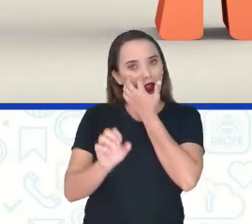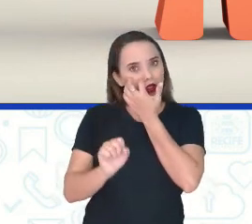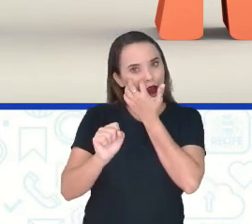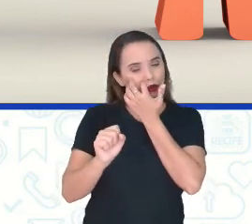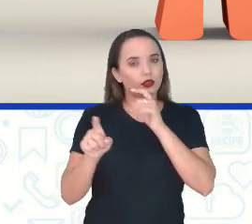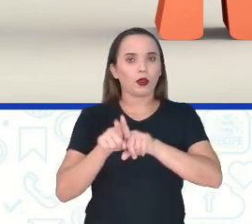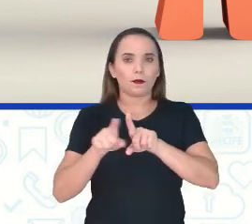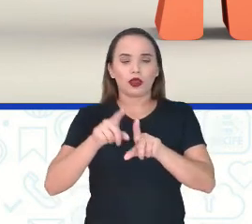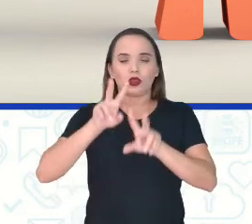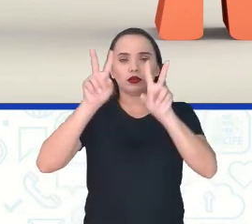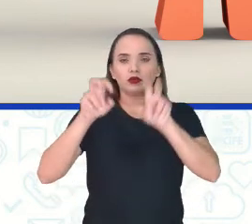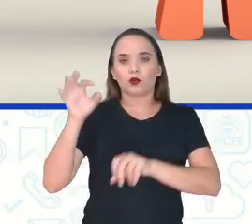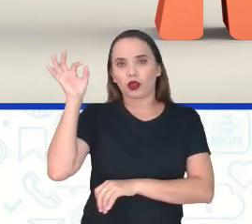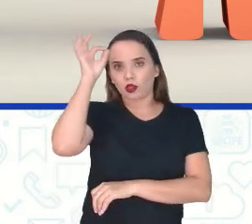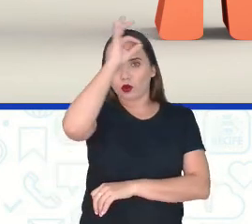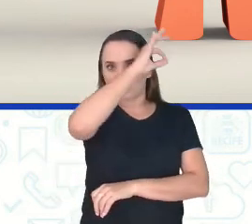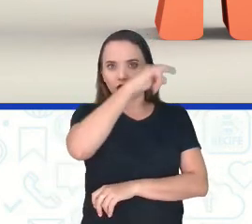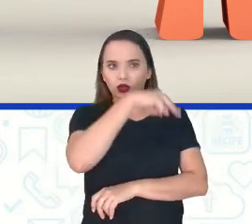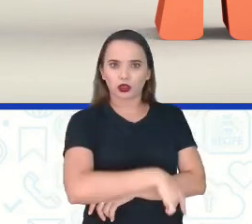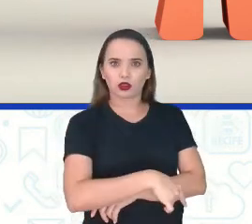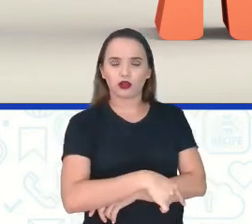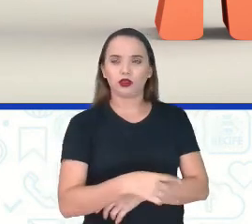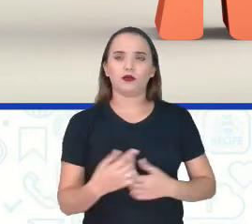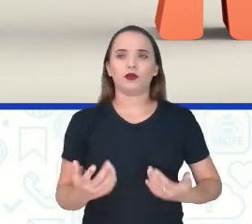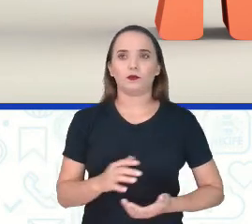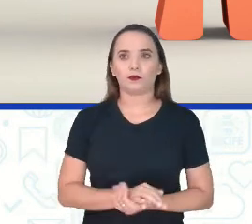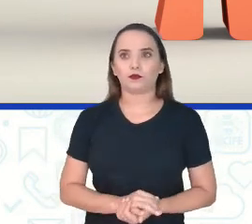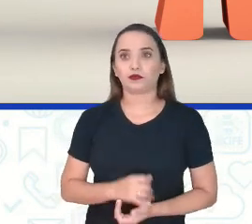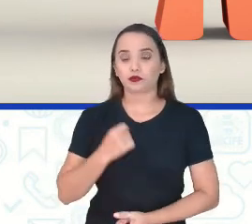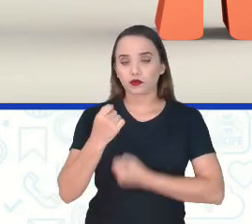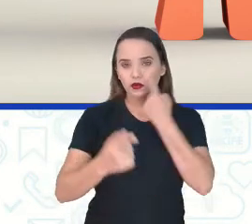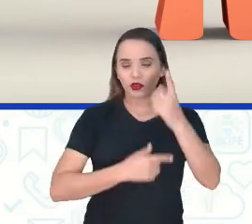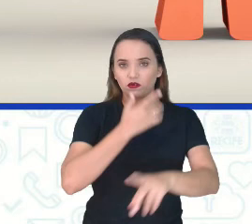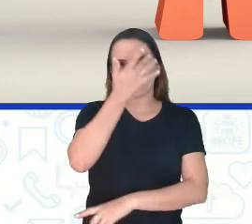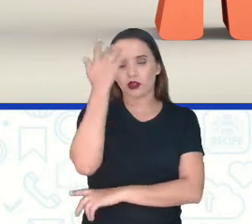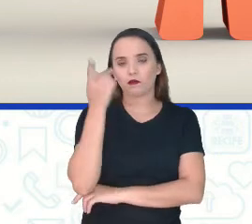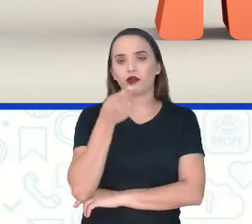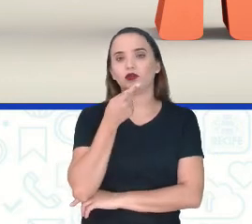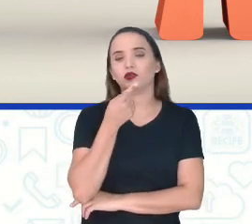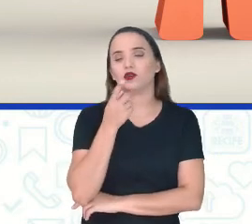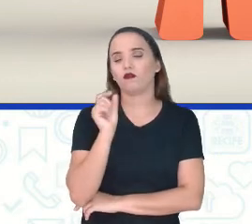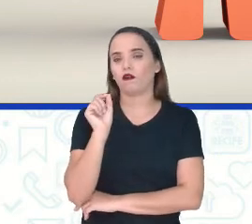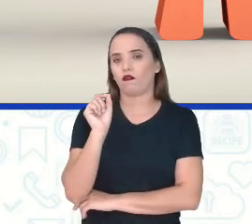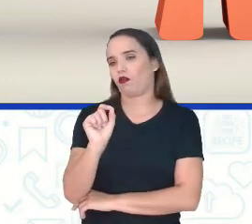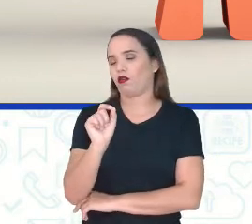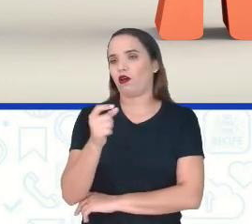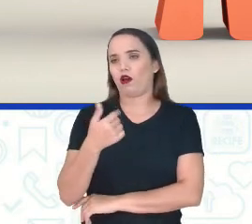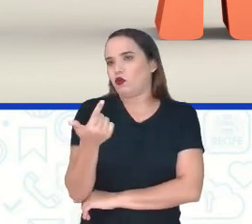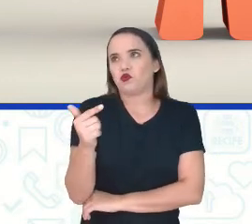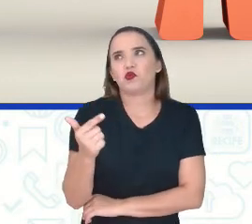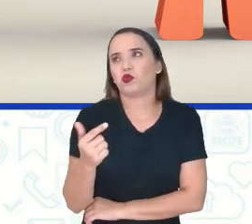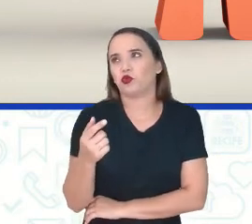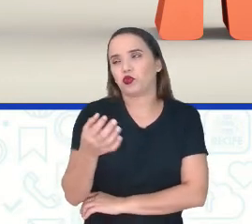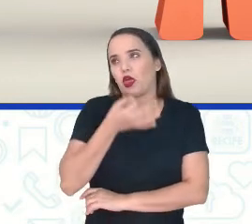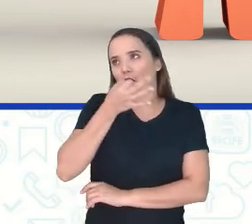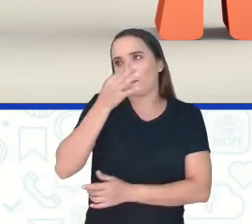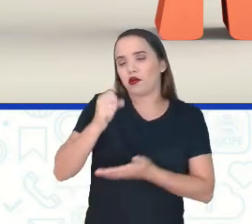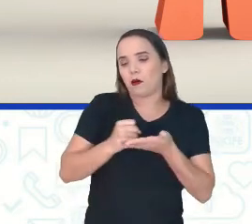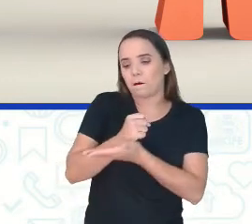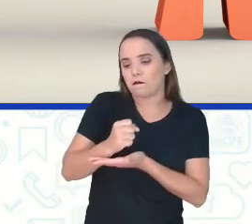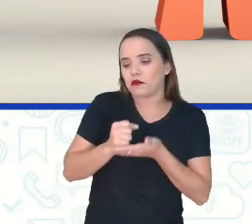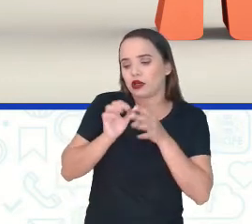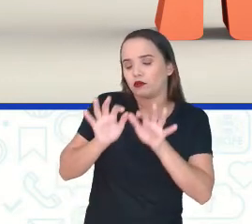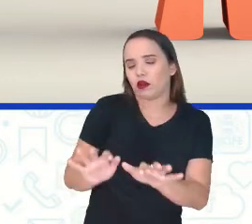Quando uma pessoa diz não tenho argumentos para isso, ela pode estar falando que não conseguirá responder devidamente àquela questão